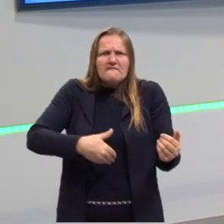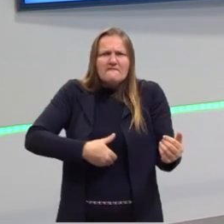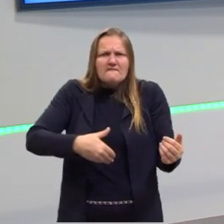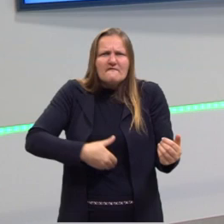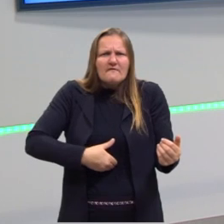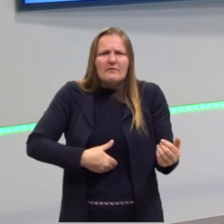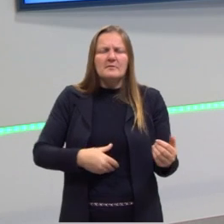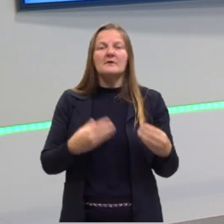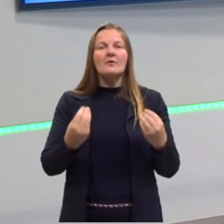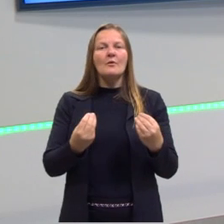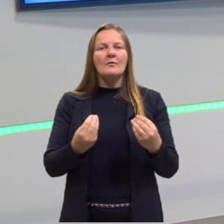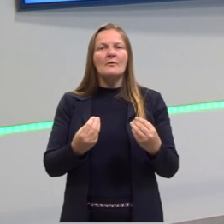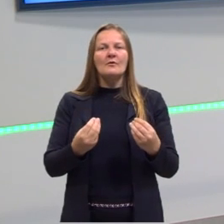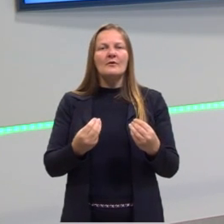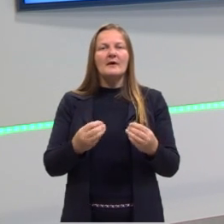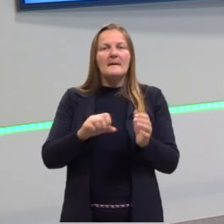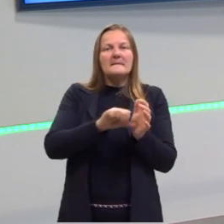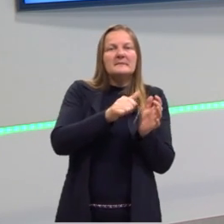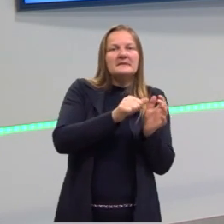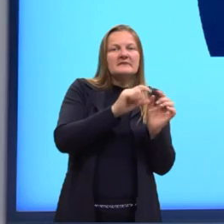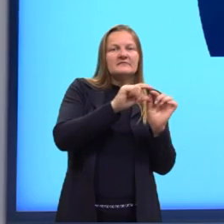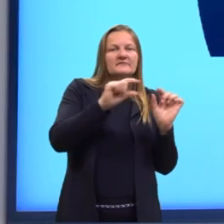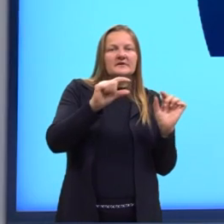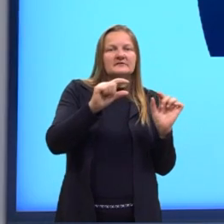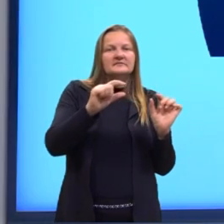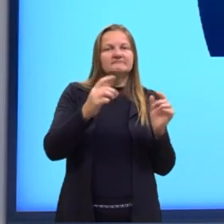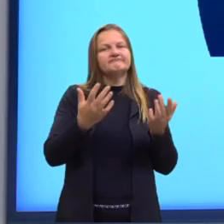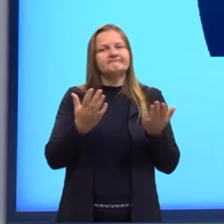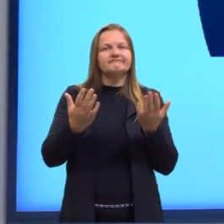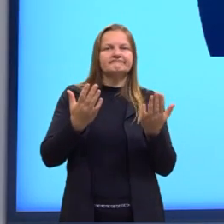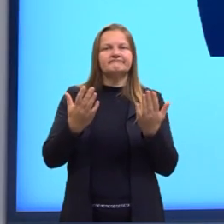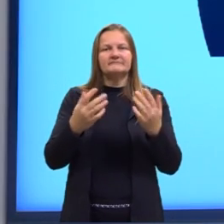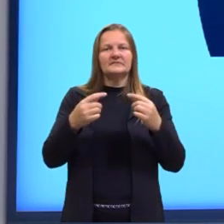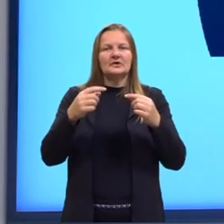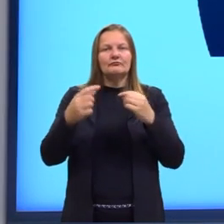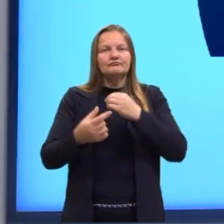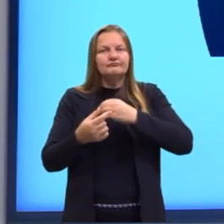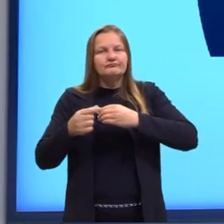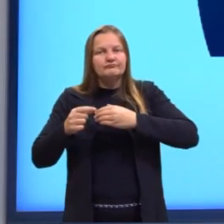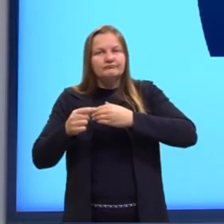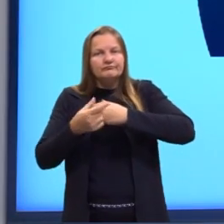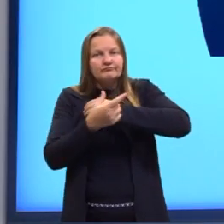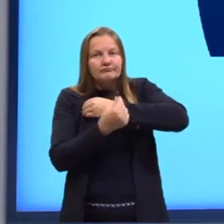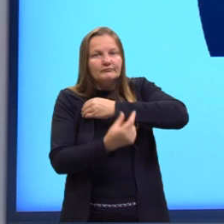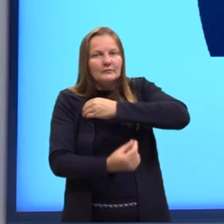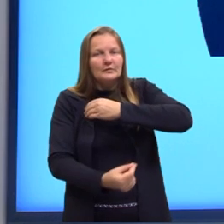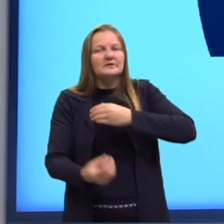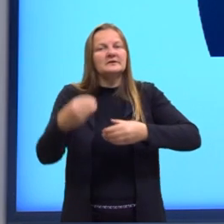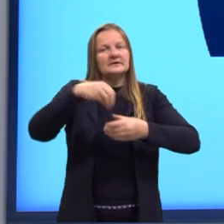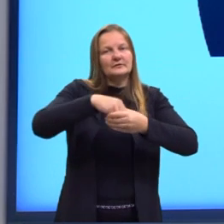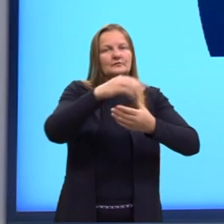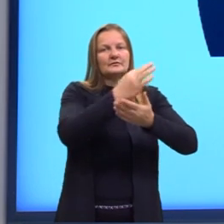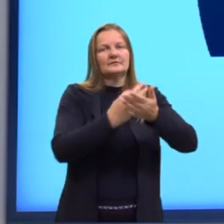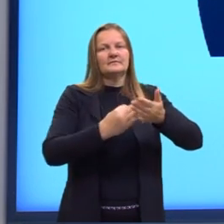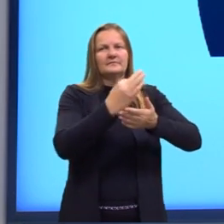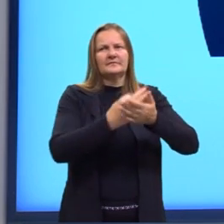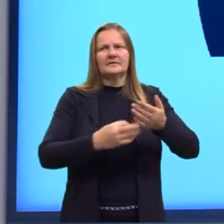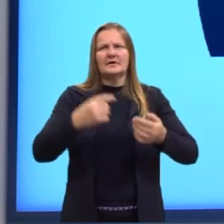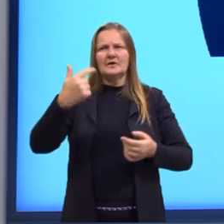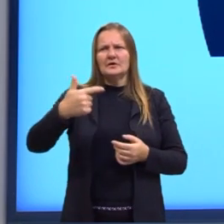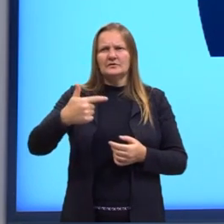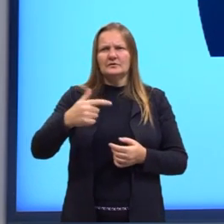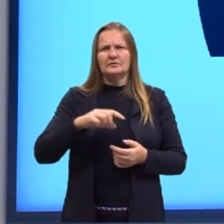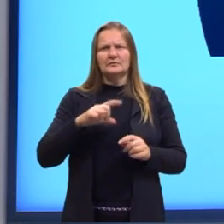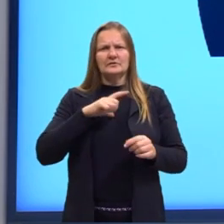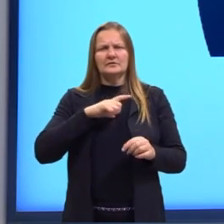a gente poderia dizer que aquela primeira frase ali estaria na coerente de dentro do texto ou no segundo